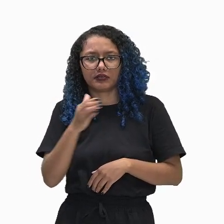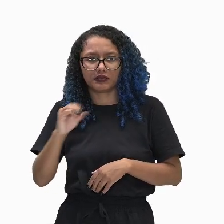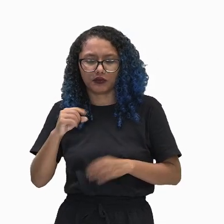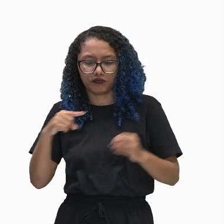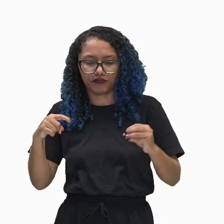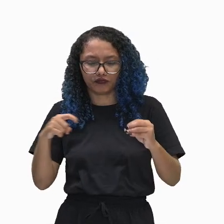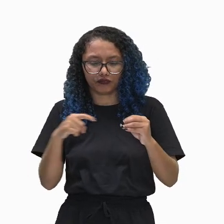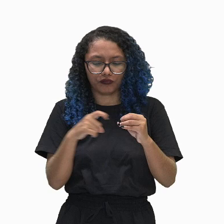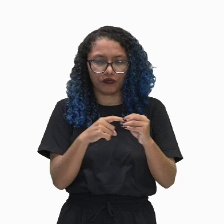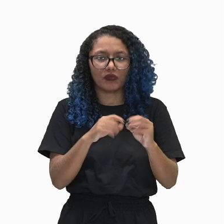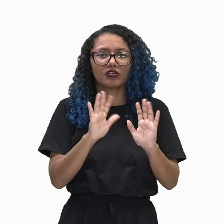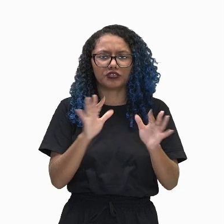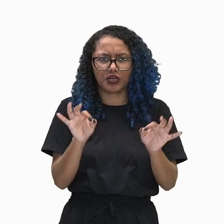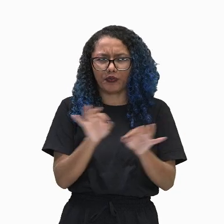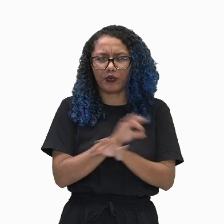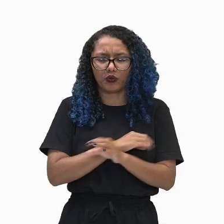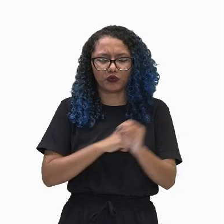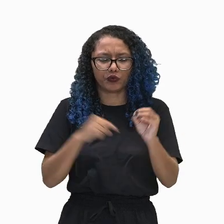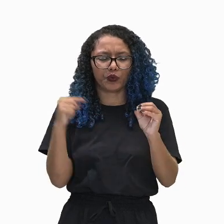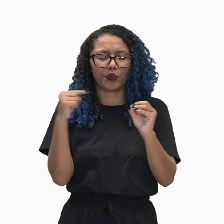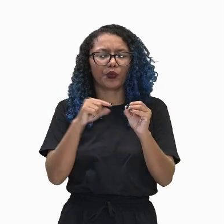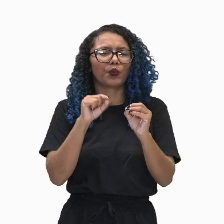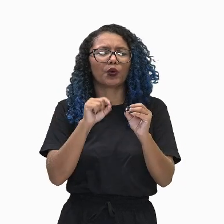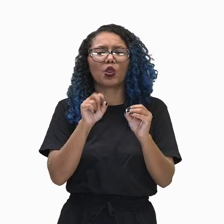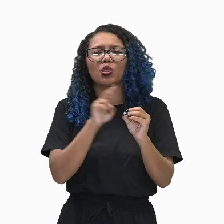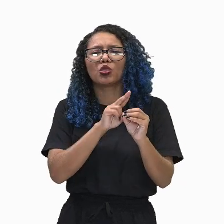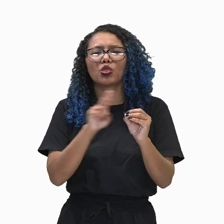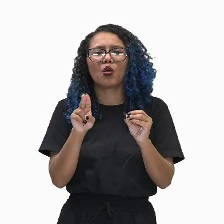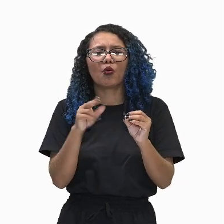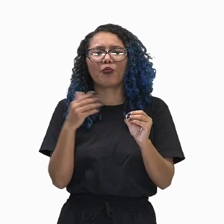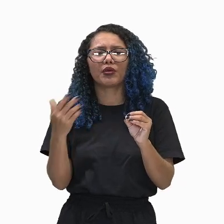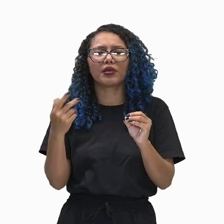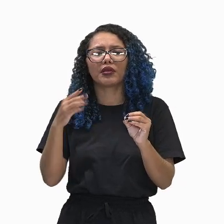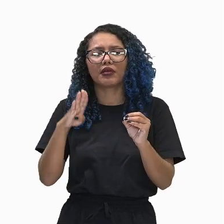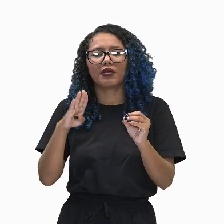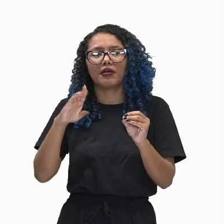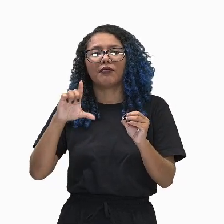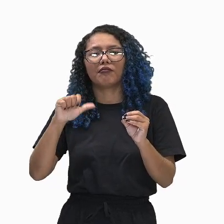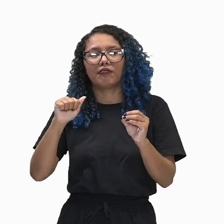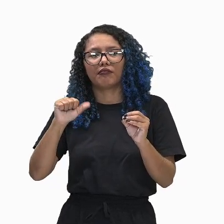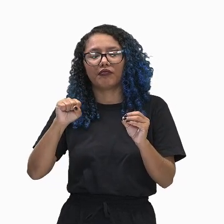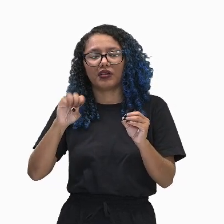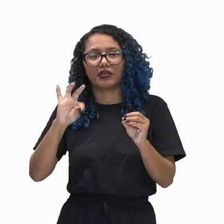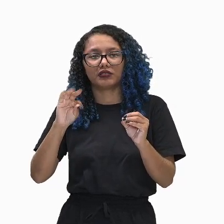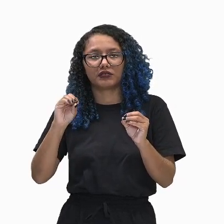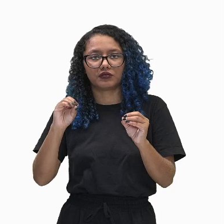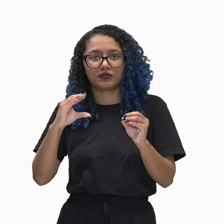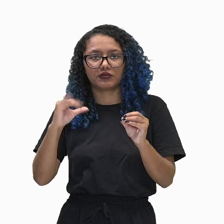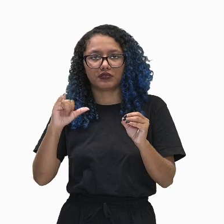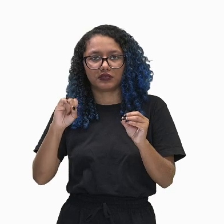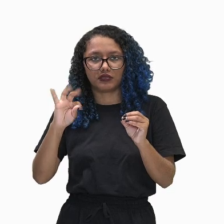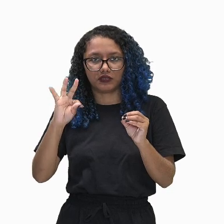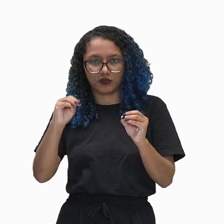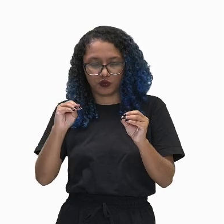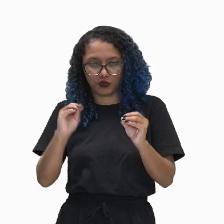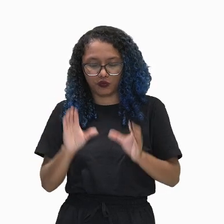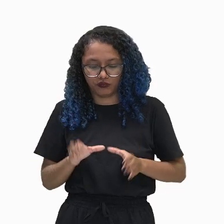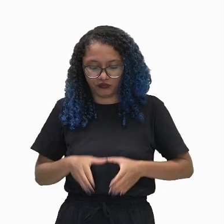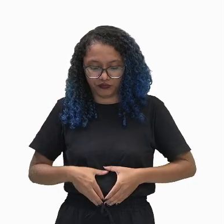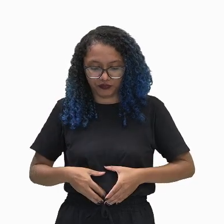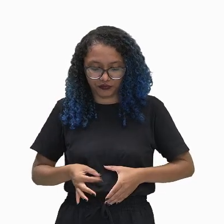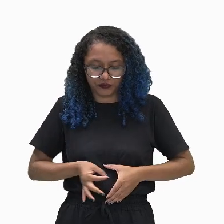ovo fertilizado ele vai ser chamado de blastocisto. Ele se implanta na parede do útero em um